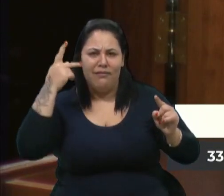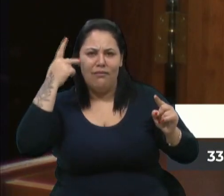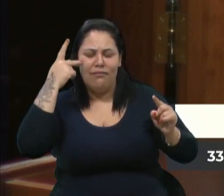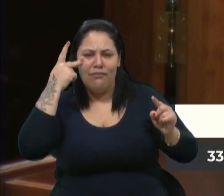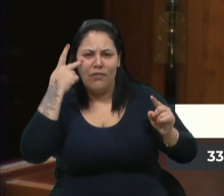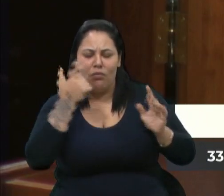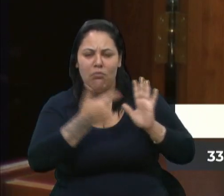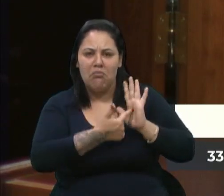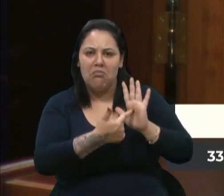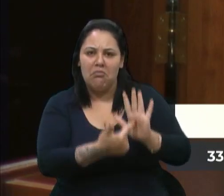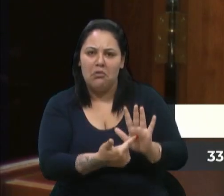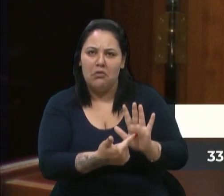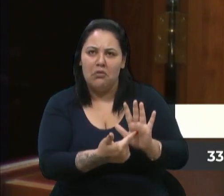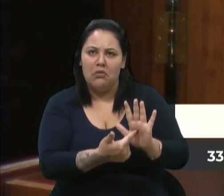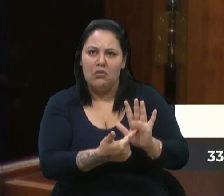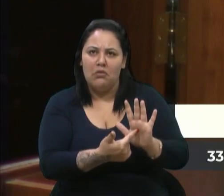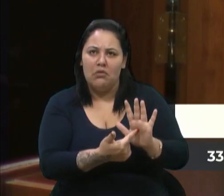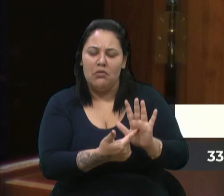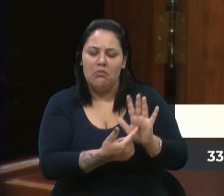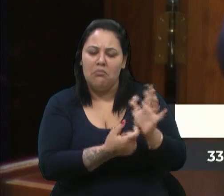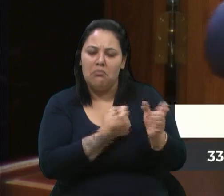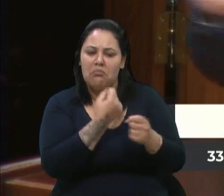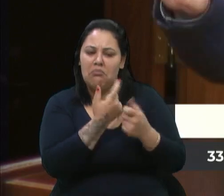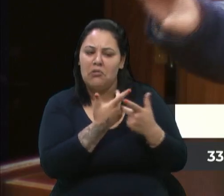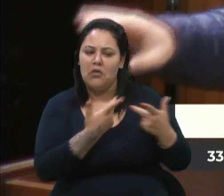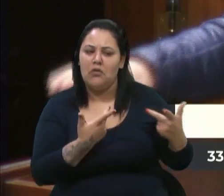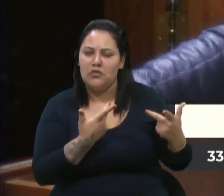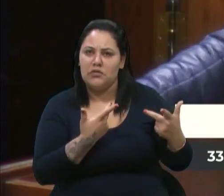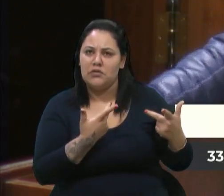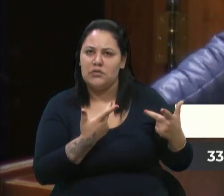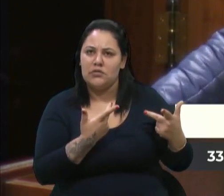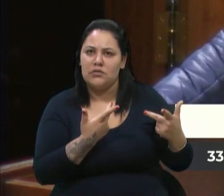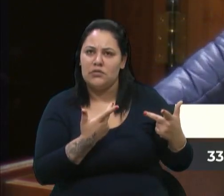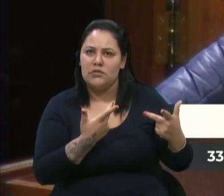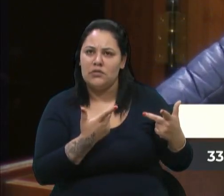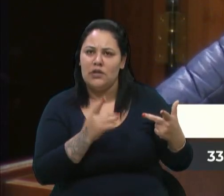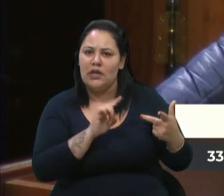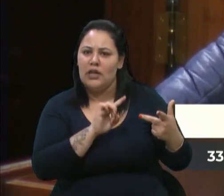mostra algo que independe do tamanho da cidade,